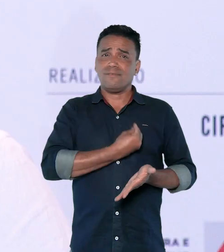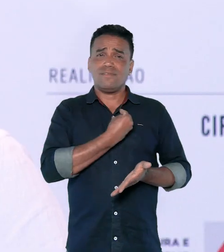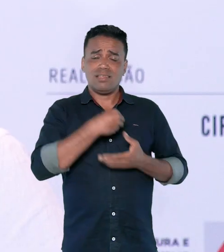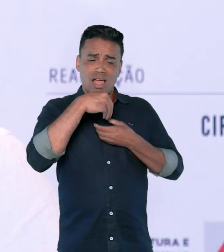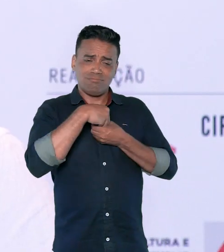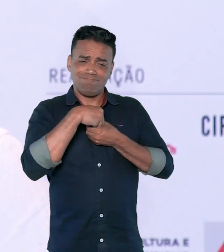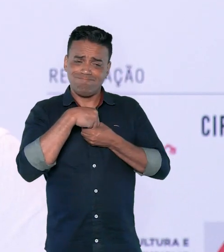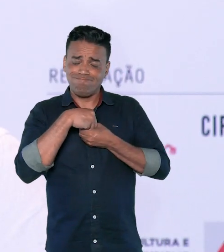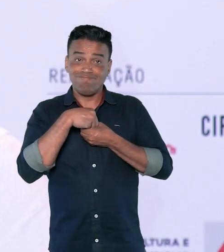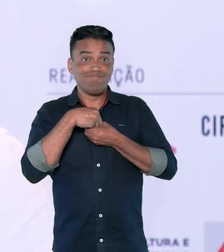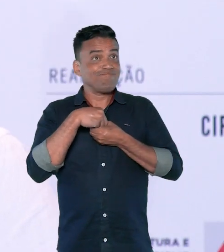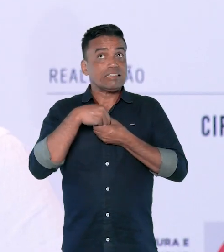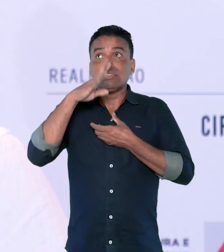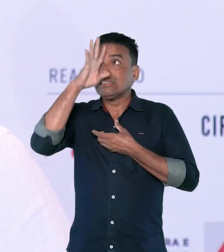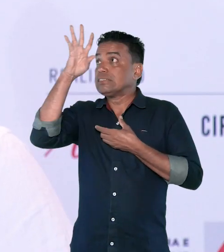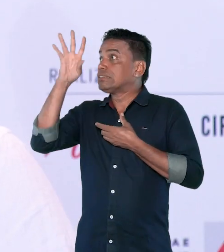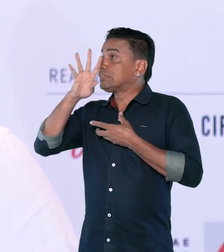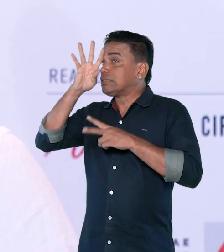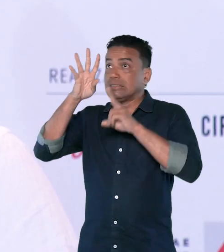interna intensa.